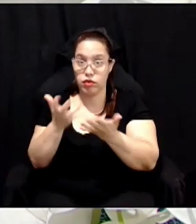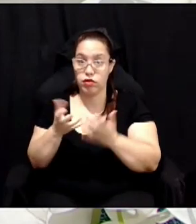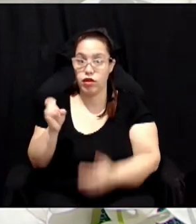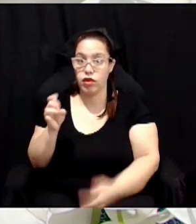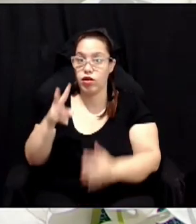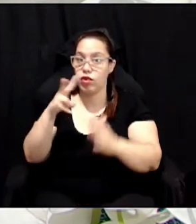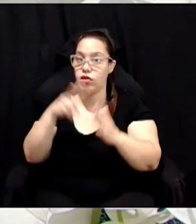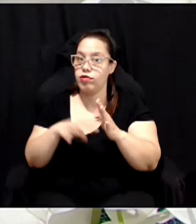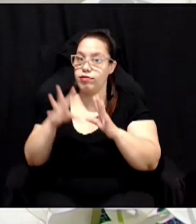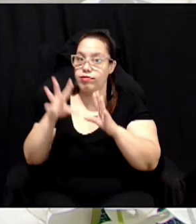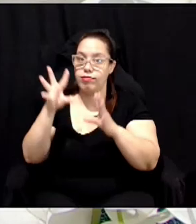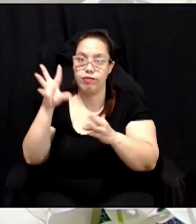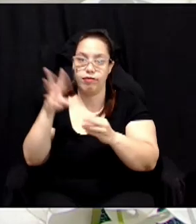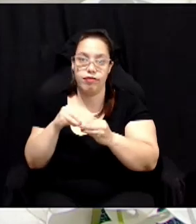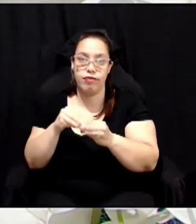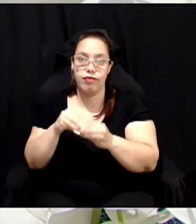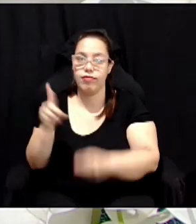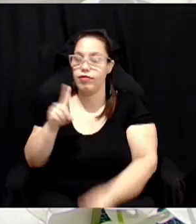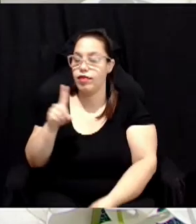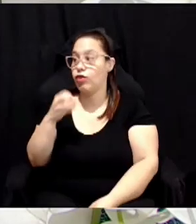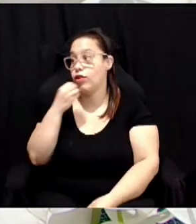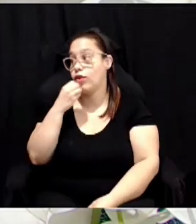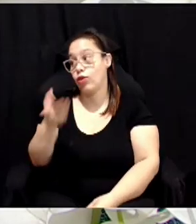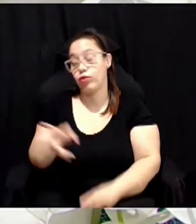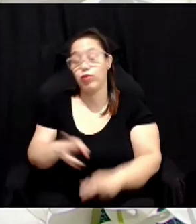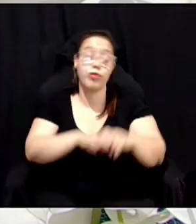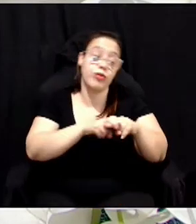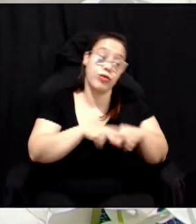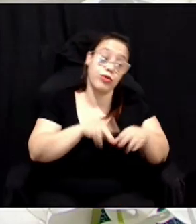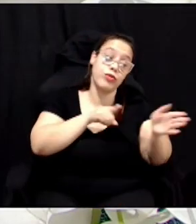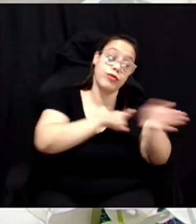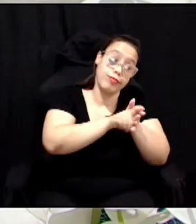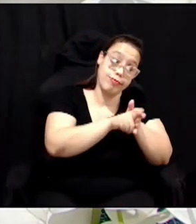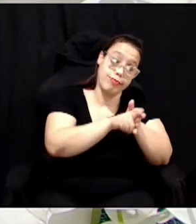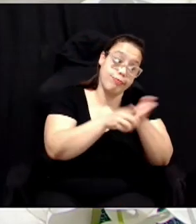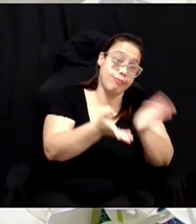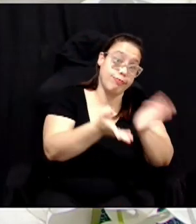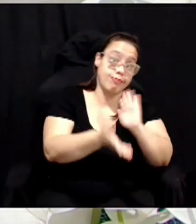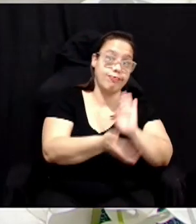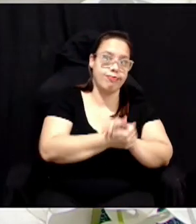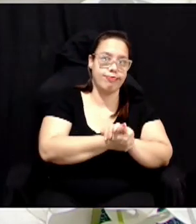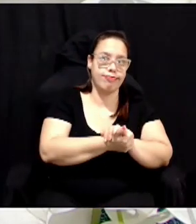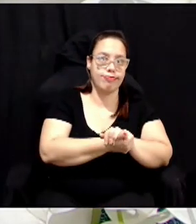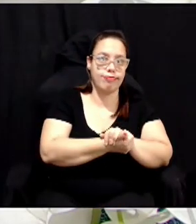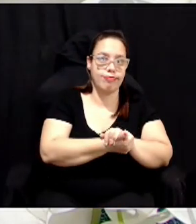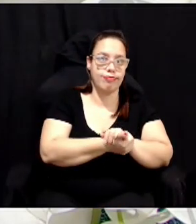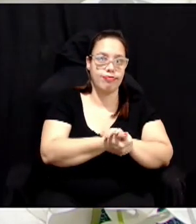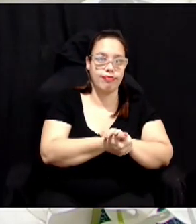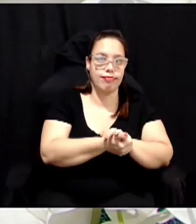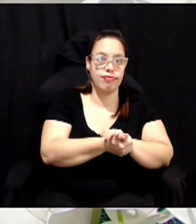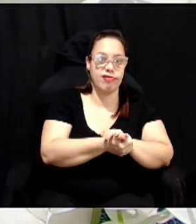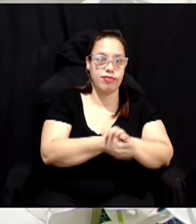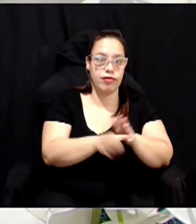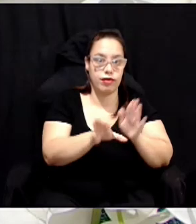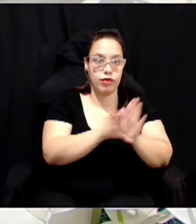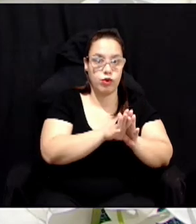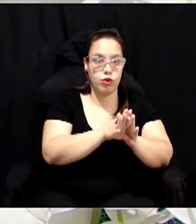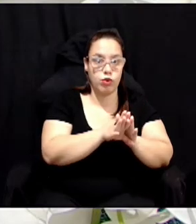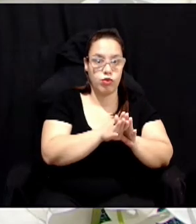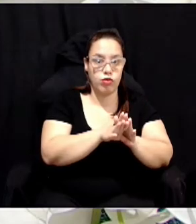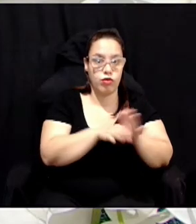resumo, não dá conta. Pois é, por isso que eu fiz essa pergunta, não é? Porque a gente ia chegar, obviamente, nessa questão que